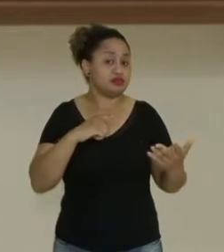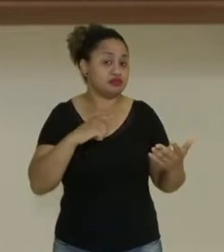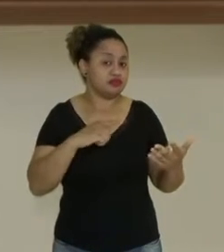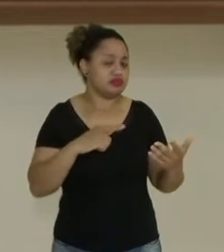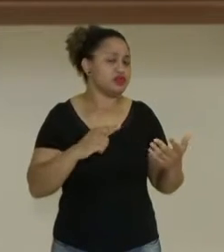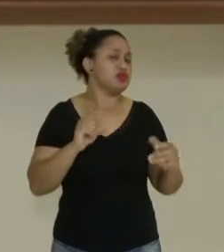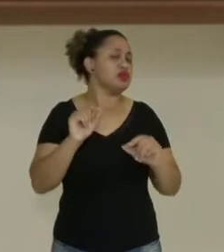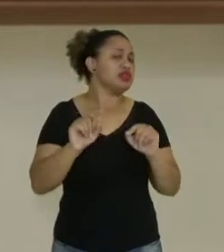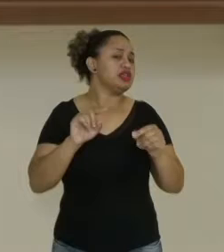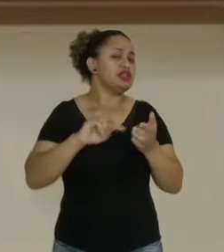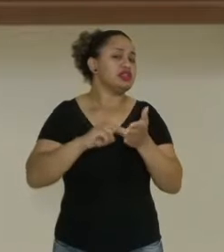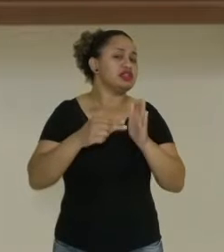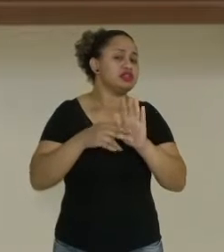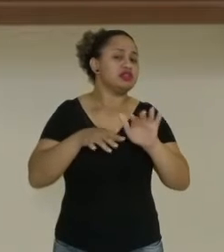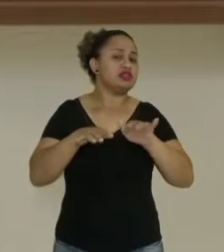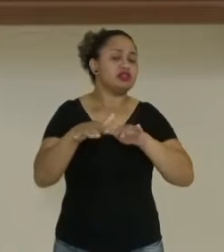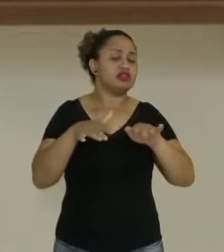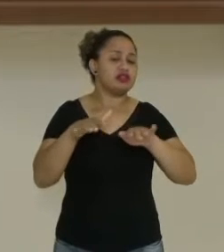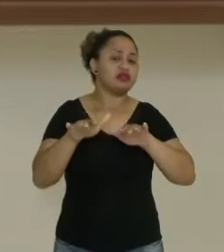por mobilidade urbana?